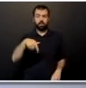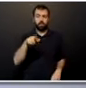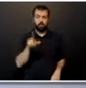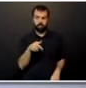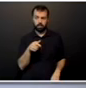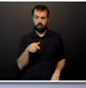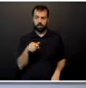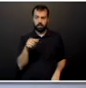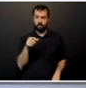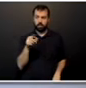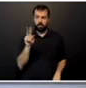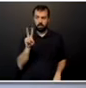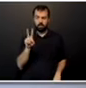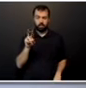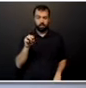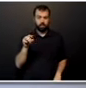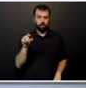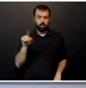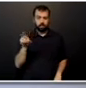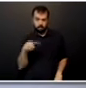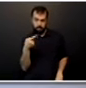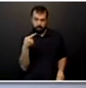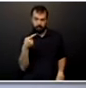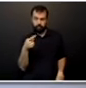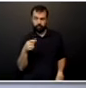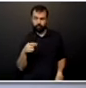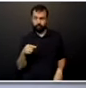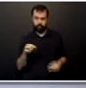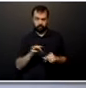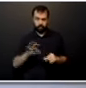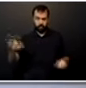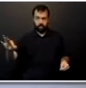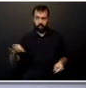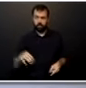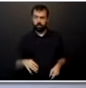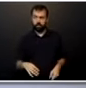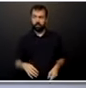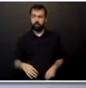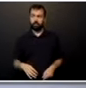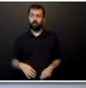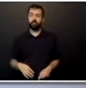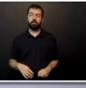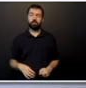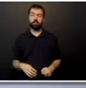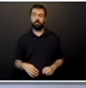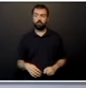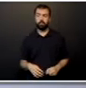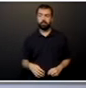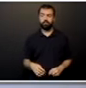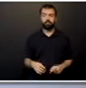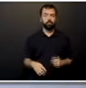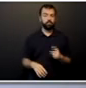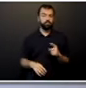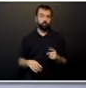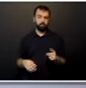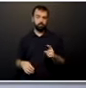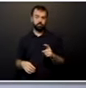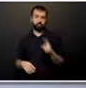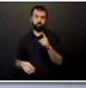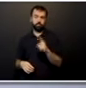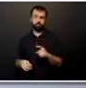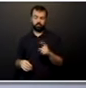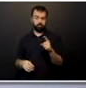e vamos para resolução e eu vou montar aqui uma regra de três eu tenho uma